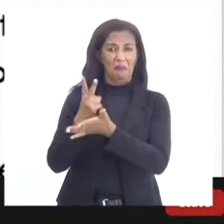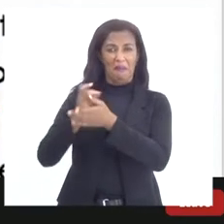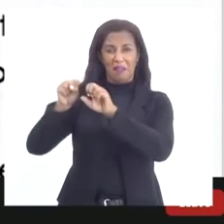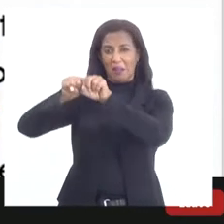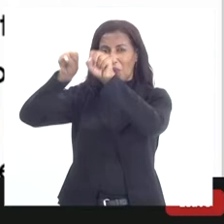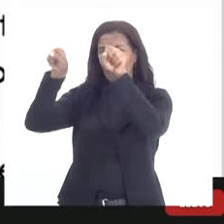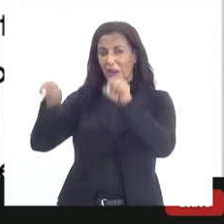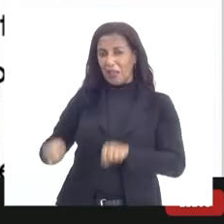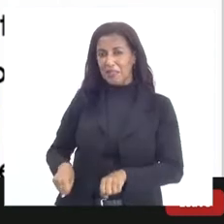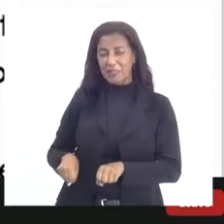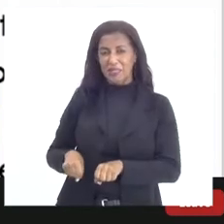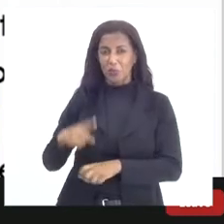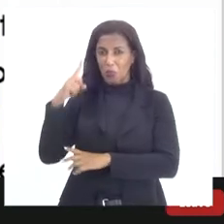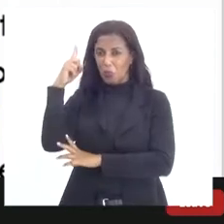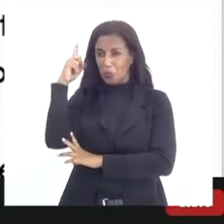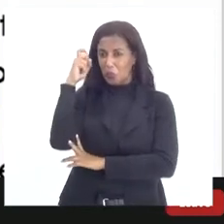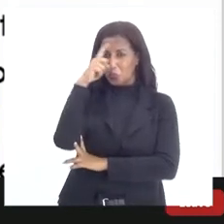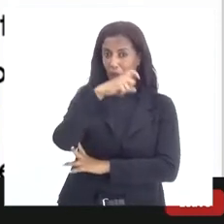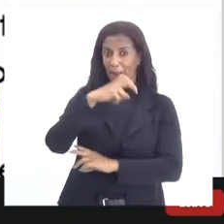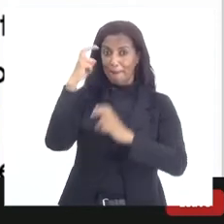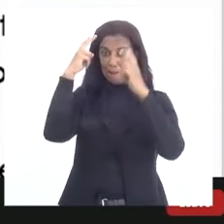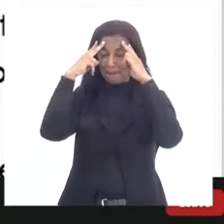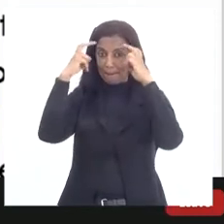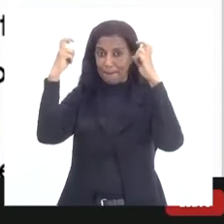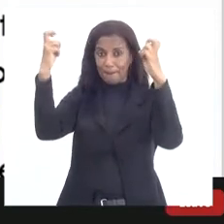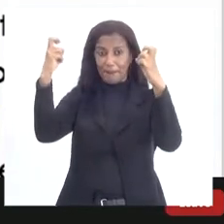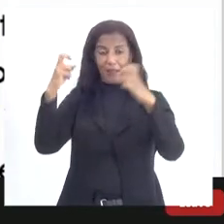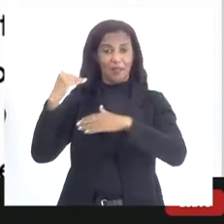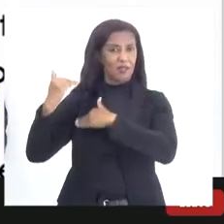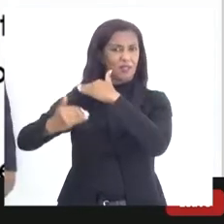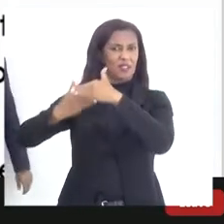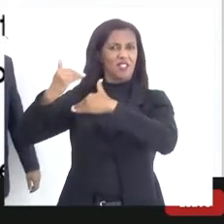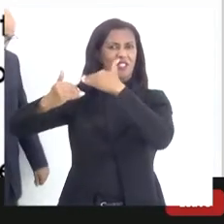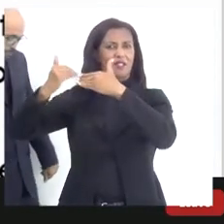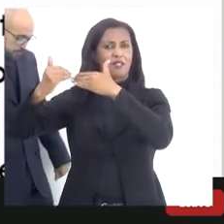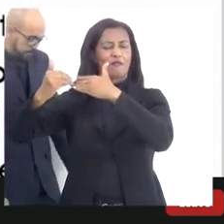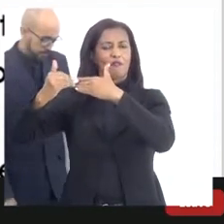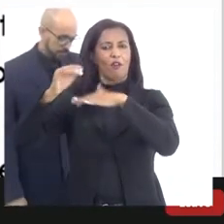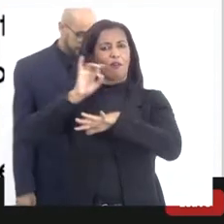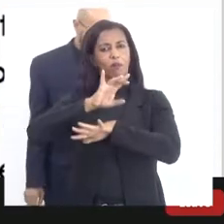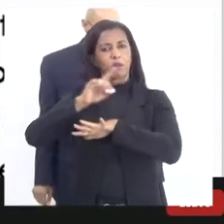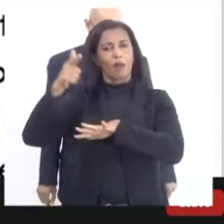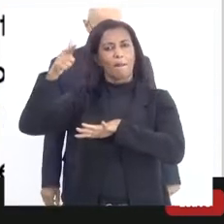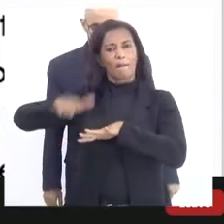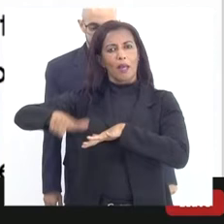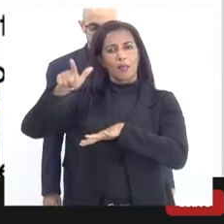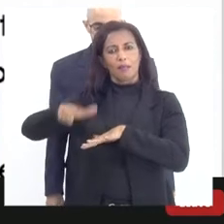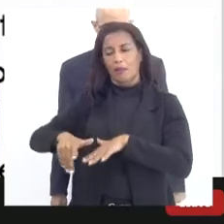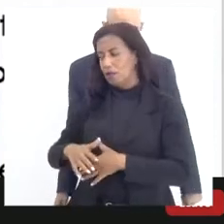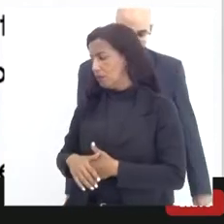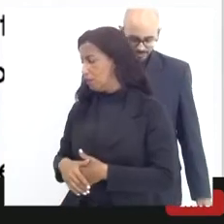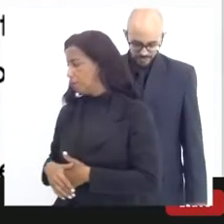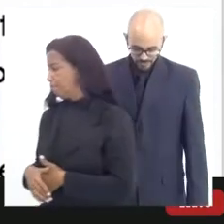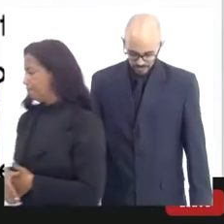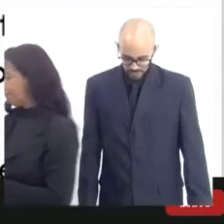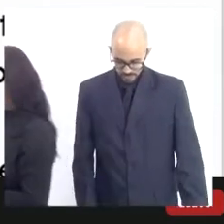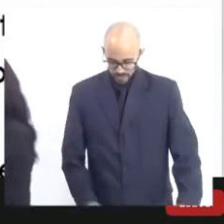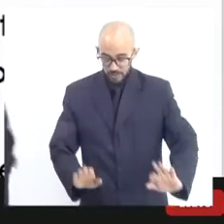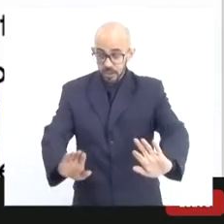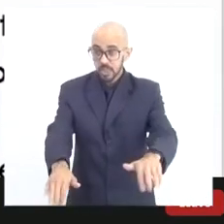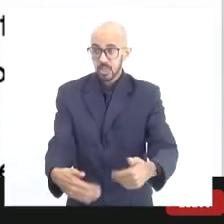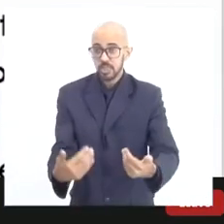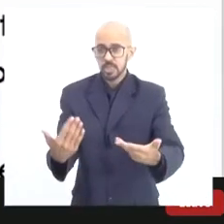muito astuto, muito inteligente, ele desenvolve a cada vez mais dimensões de